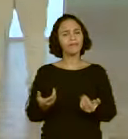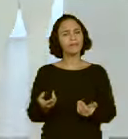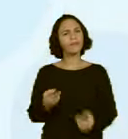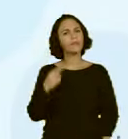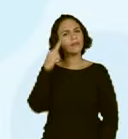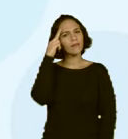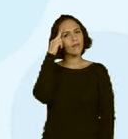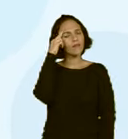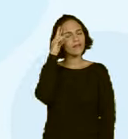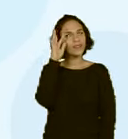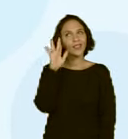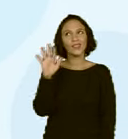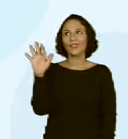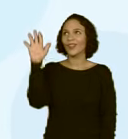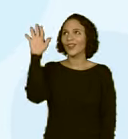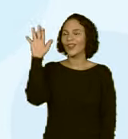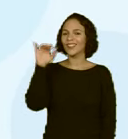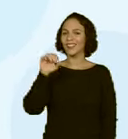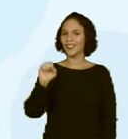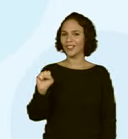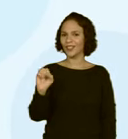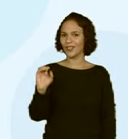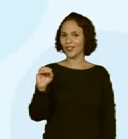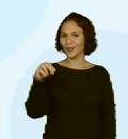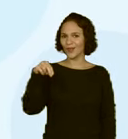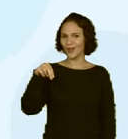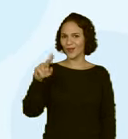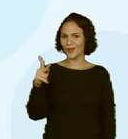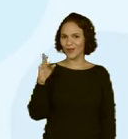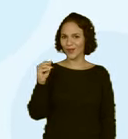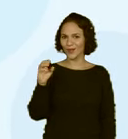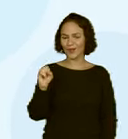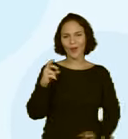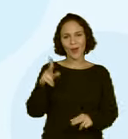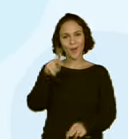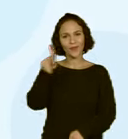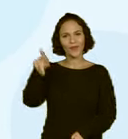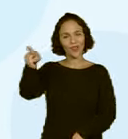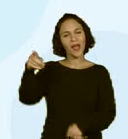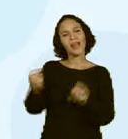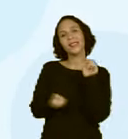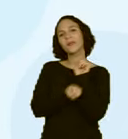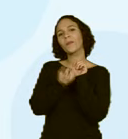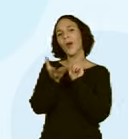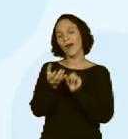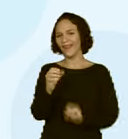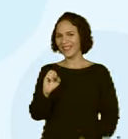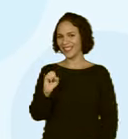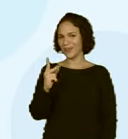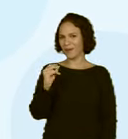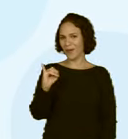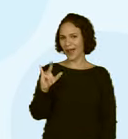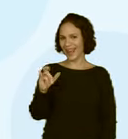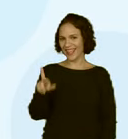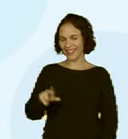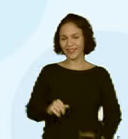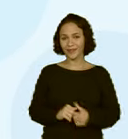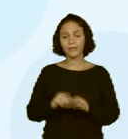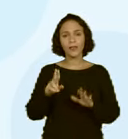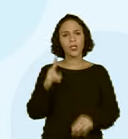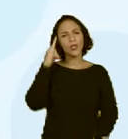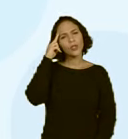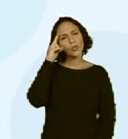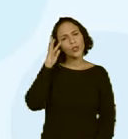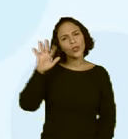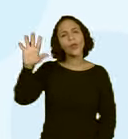sonhos, né? Como já o professor nos iniciou aí, deu o seu spoiler. Os sonhos, gente, eles são fontes